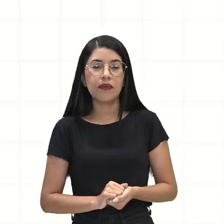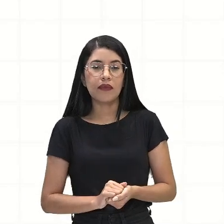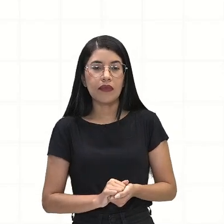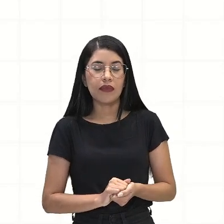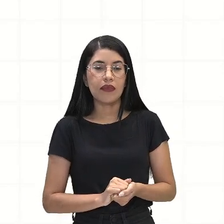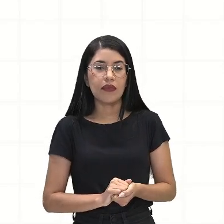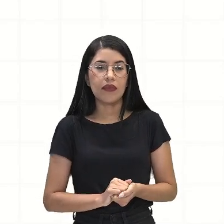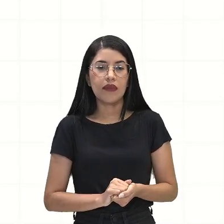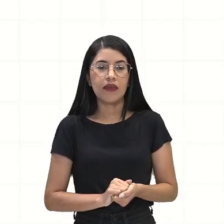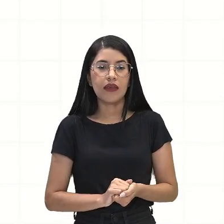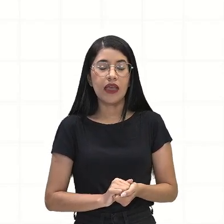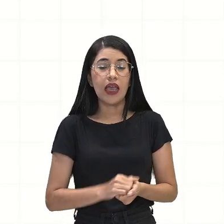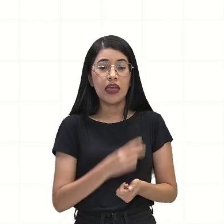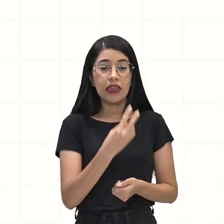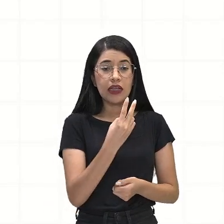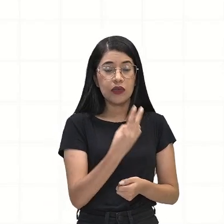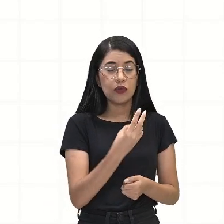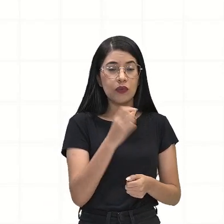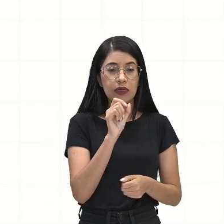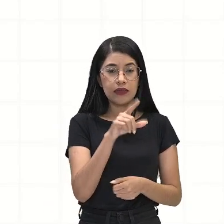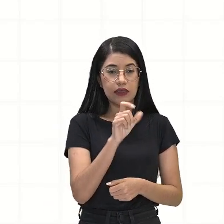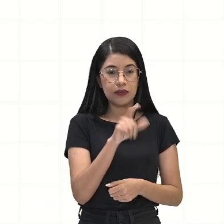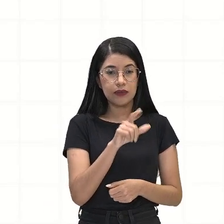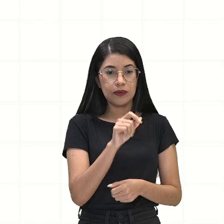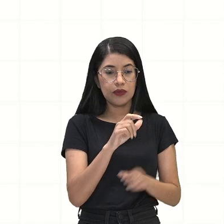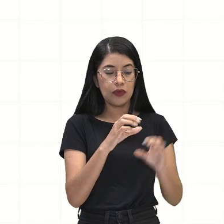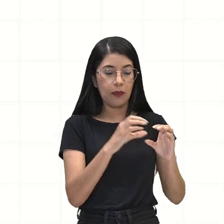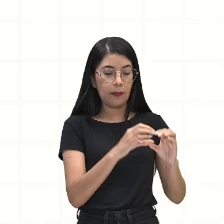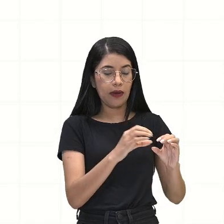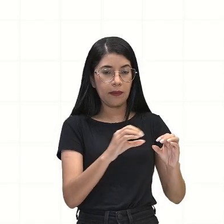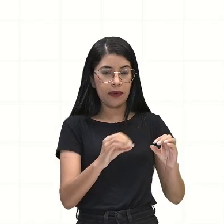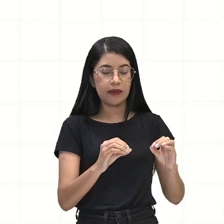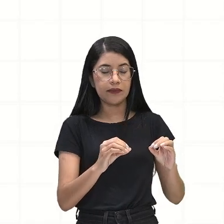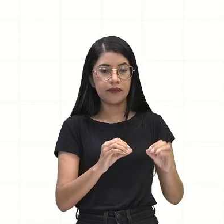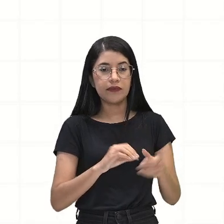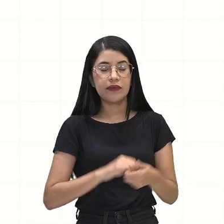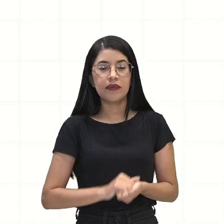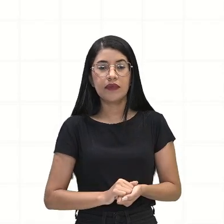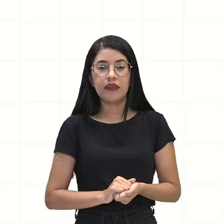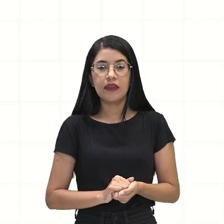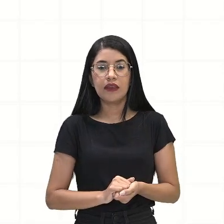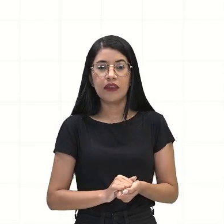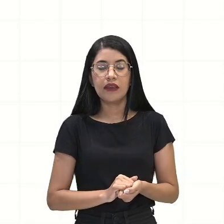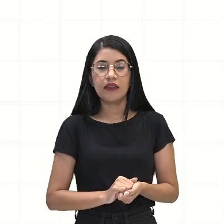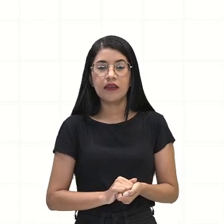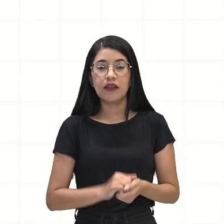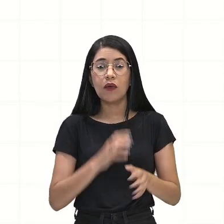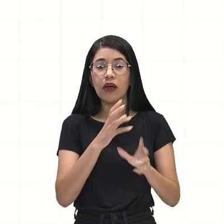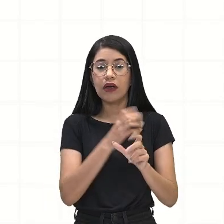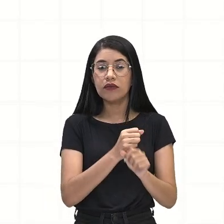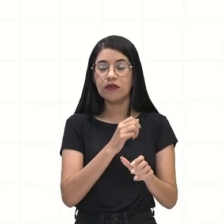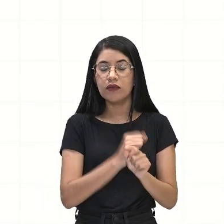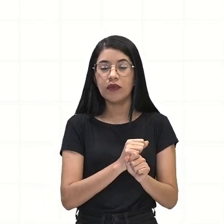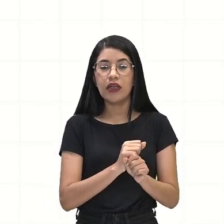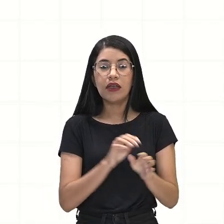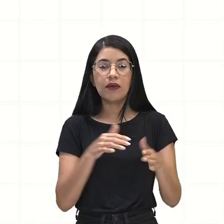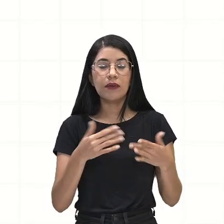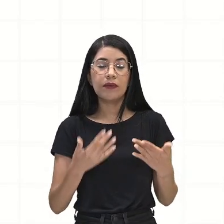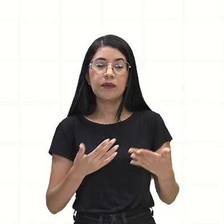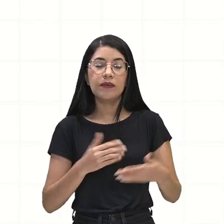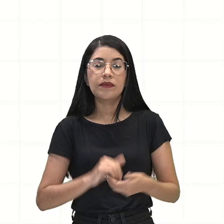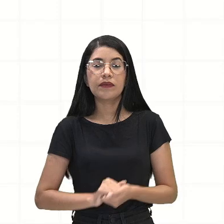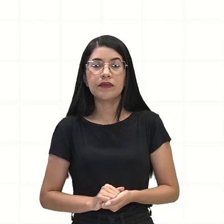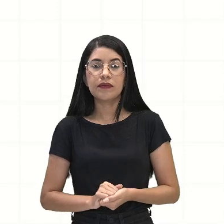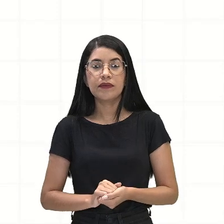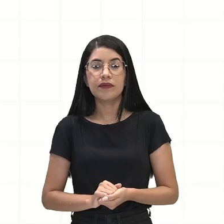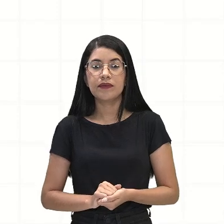e 2 bolinhas que são azuis, qual é o meu espaço amostral aqui? O meu espaço